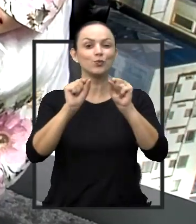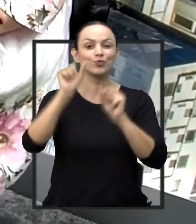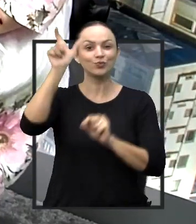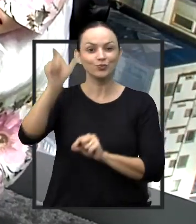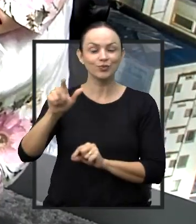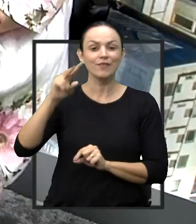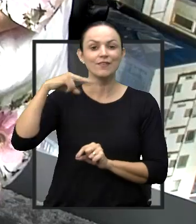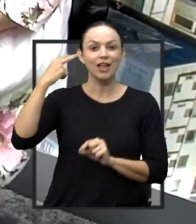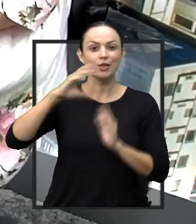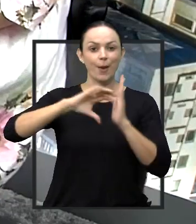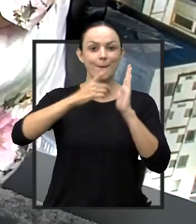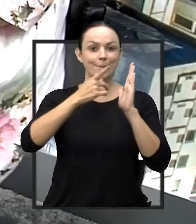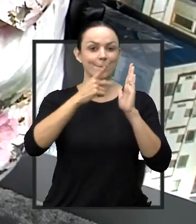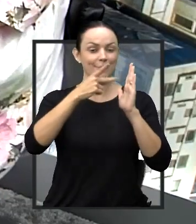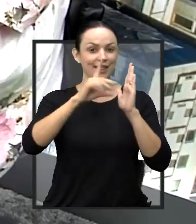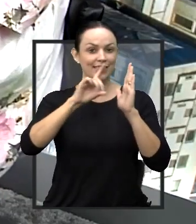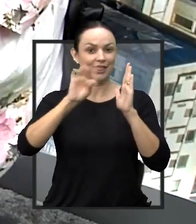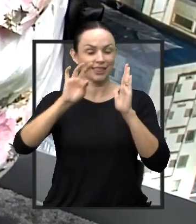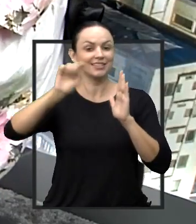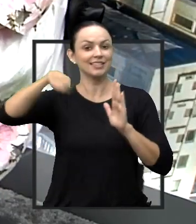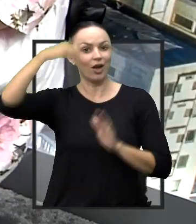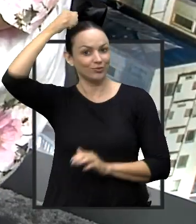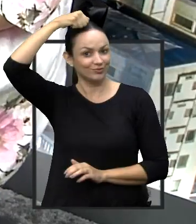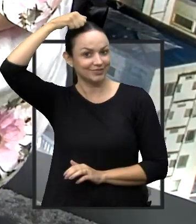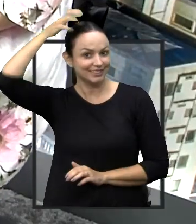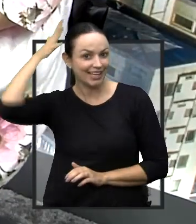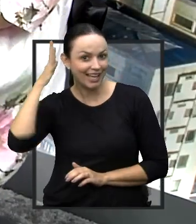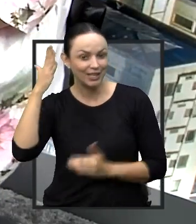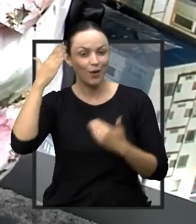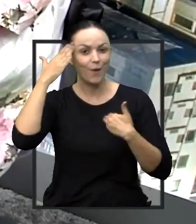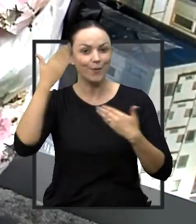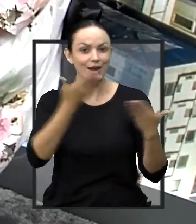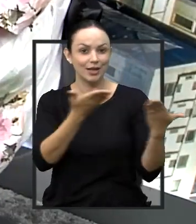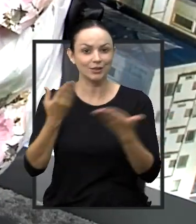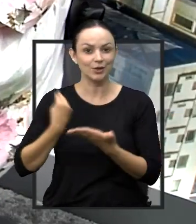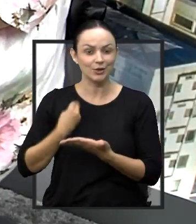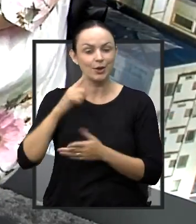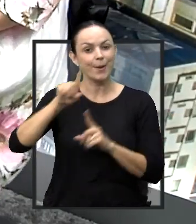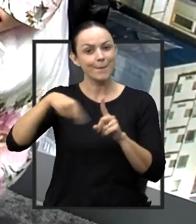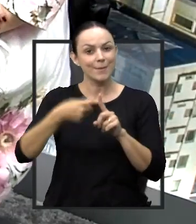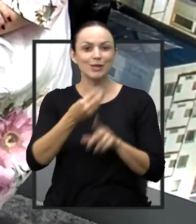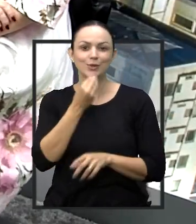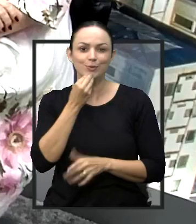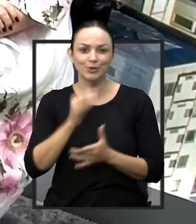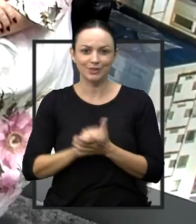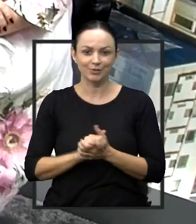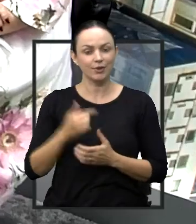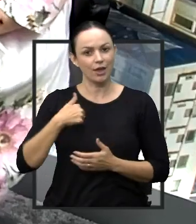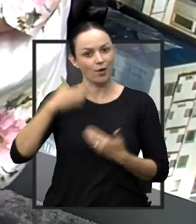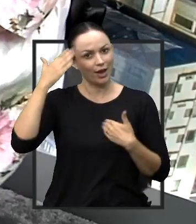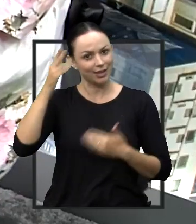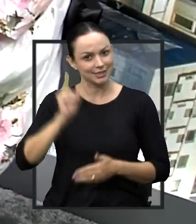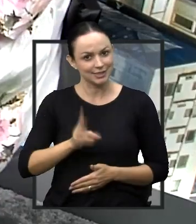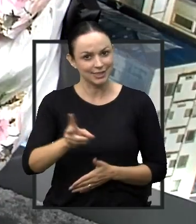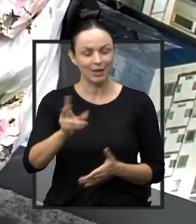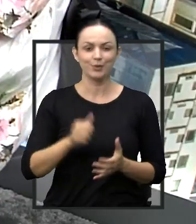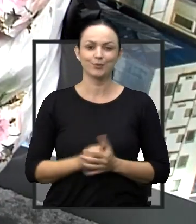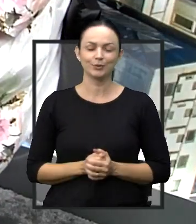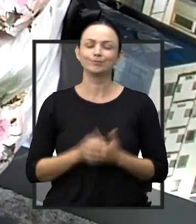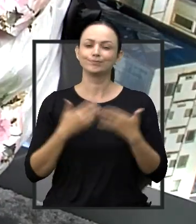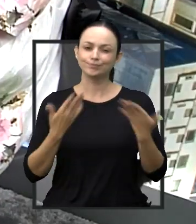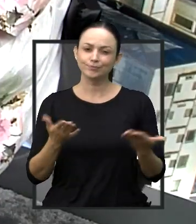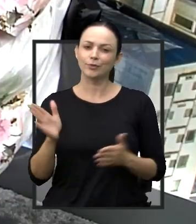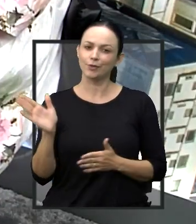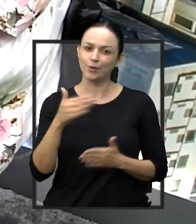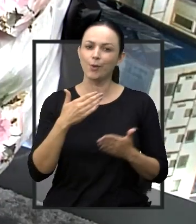Câmara a vereadora do PDT, doutora Dani Rodrigueiro. Vereadora, muito obrigado pela presença em mais uma oportunidade. E eu que agradeço sempre. Bom, vereadora,